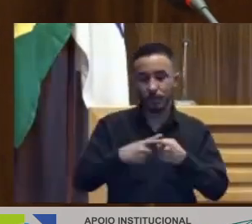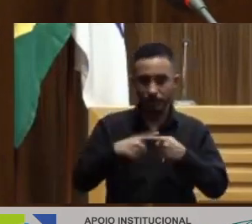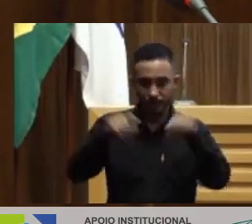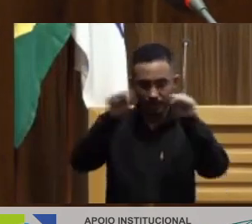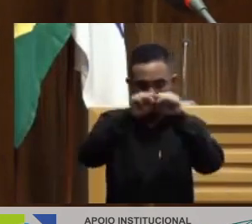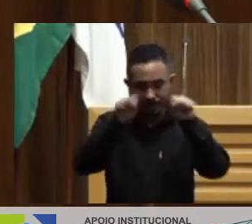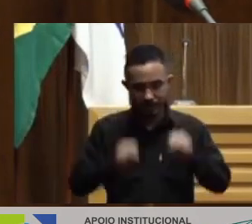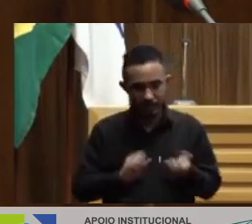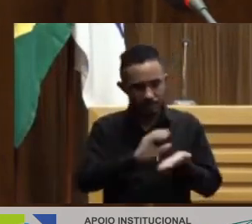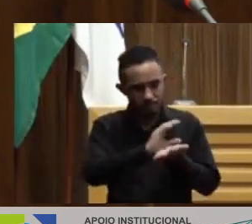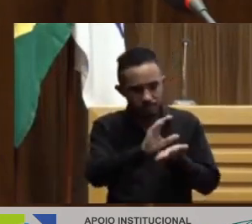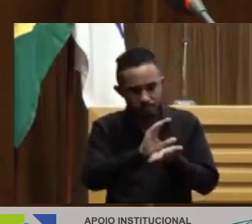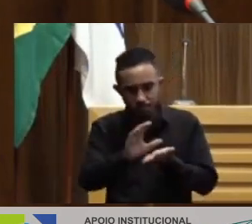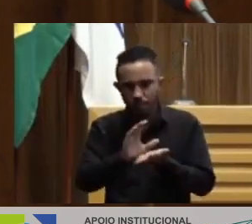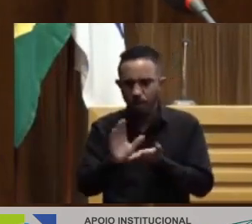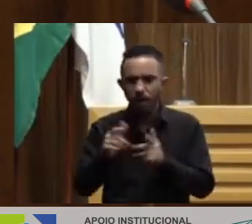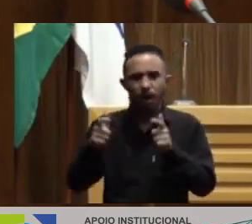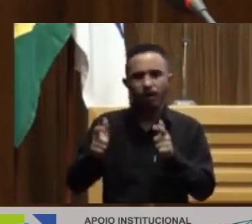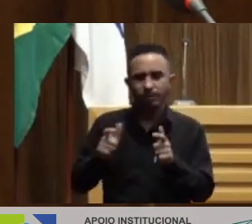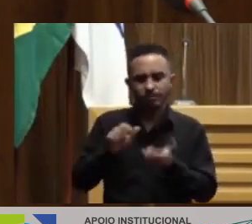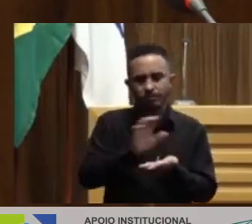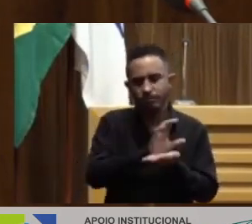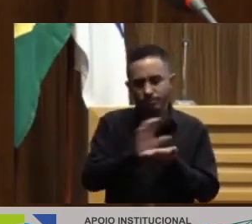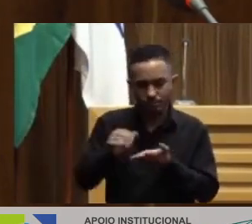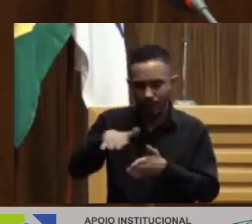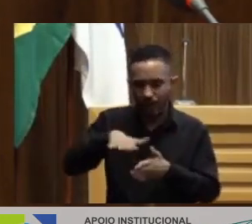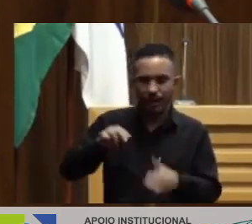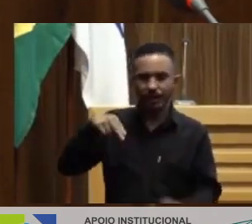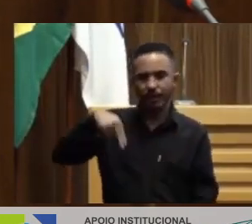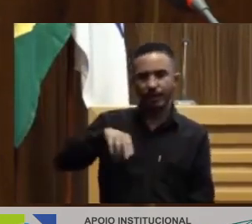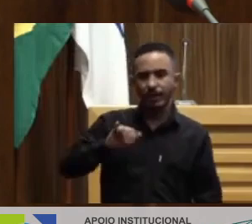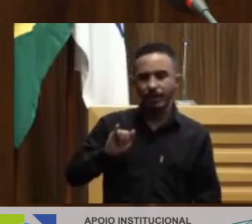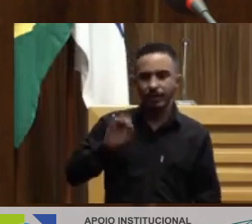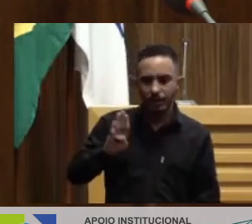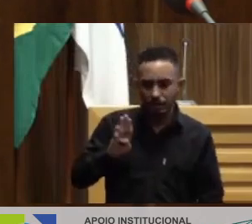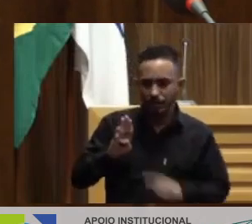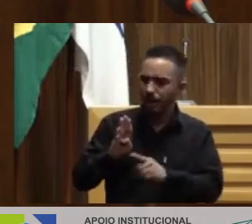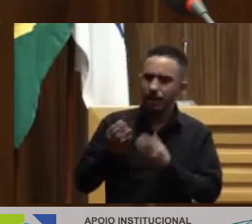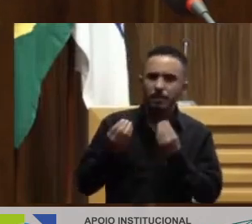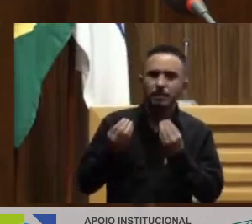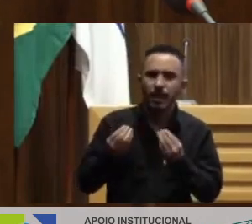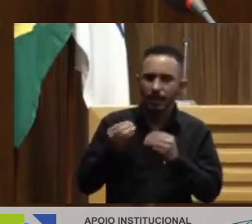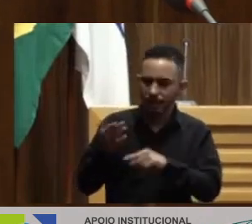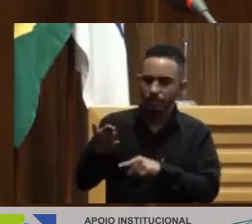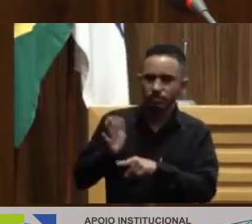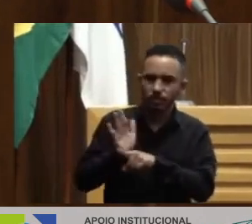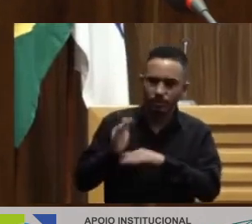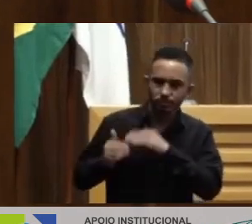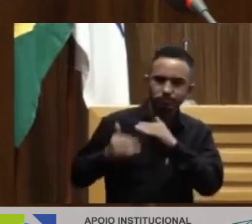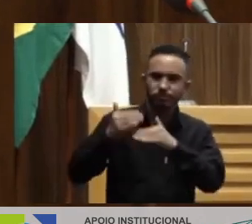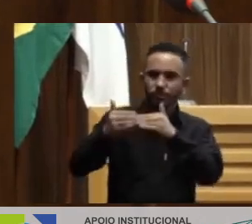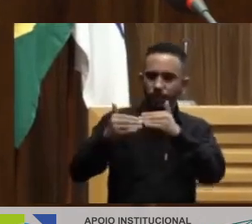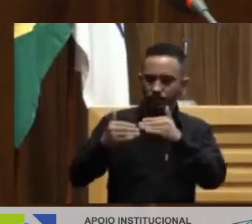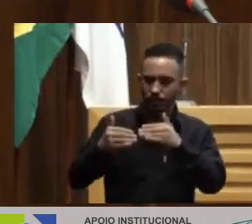de fomento para dentro da Nova Indústria Brasil, para ajudar no desenvolvimento desse